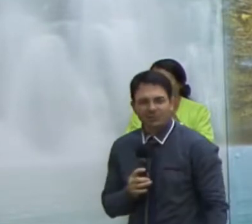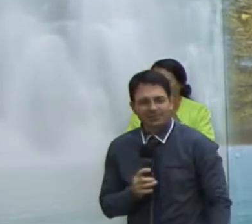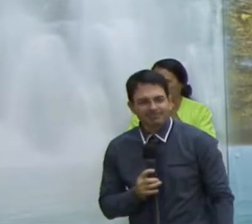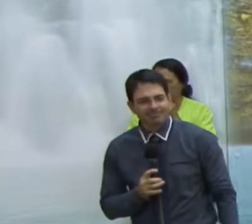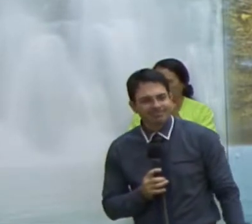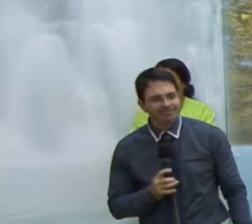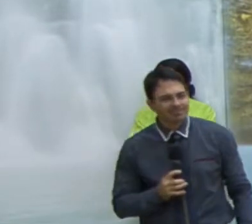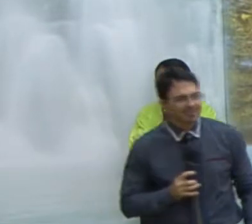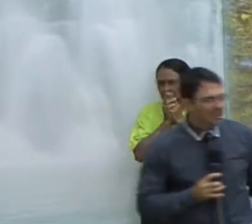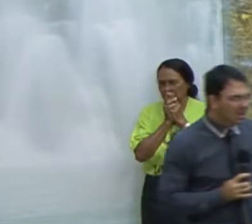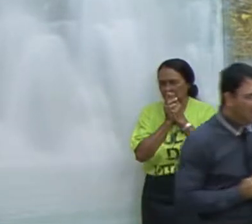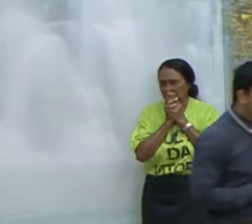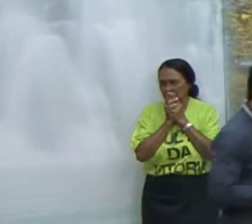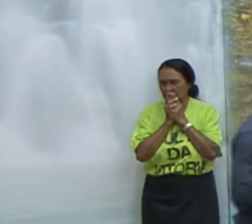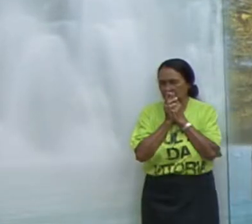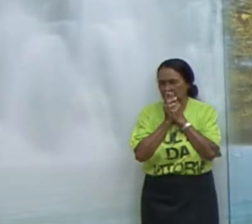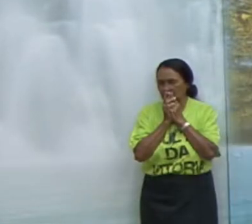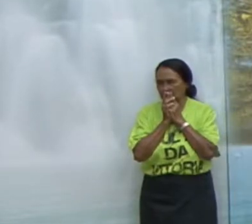profunda.